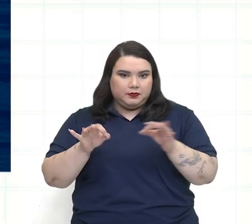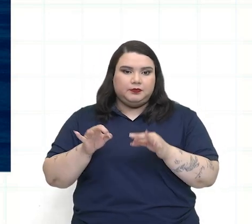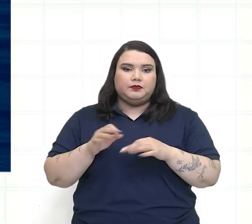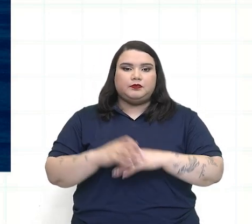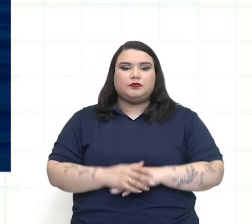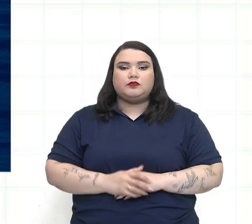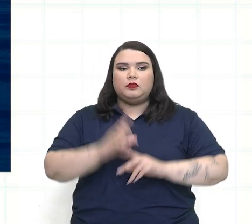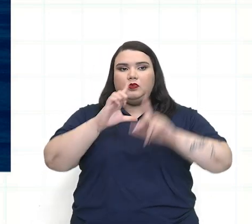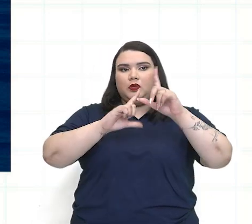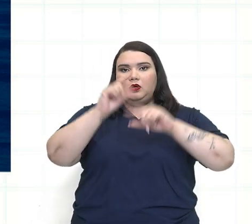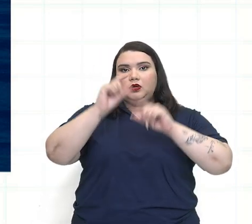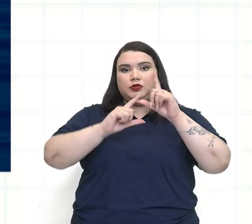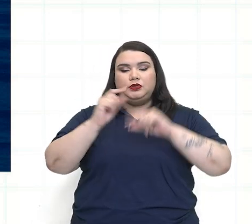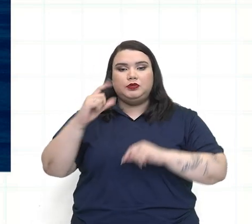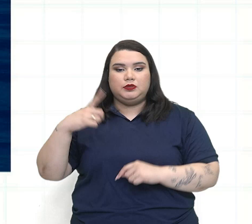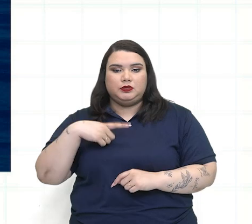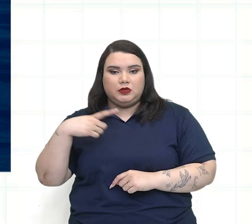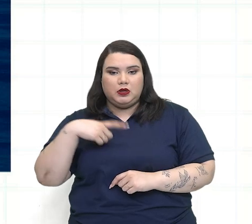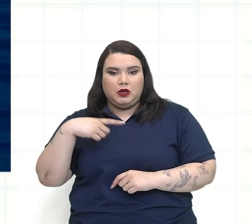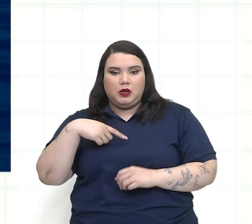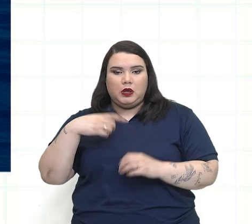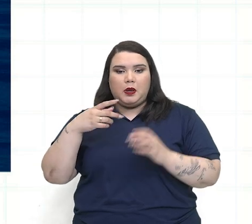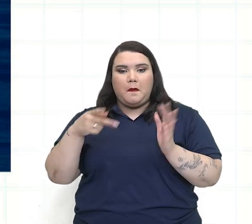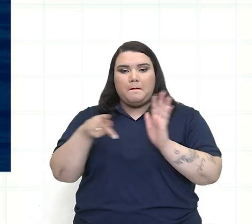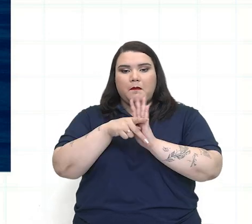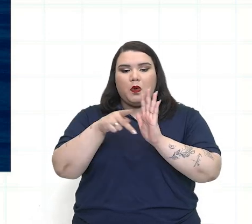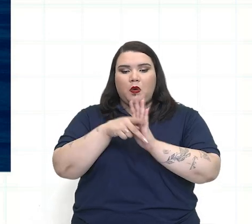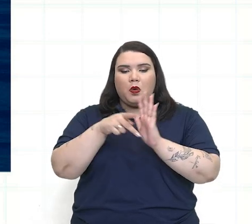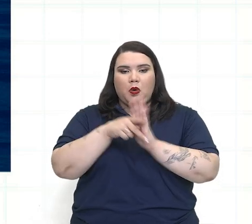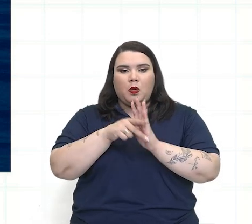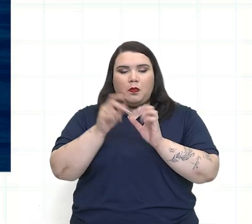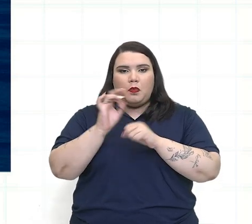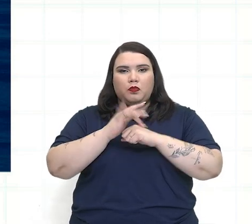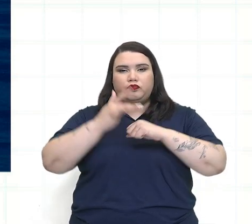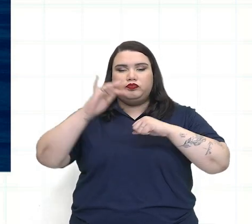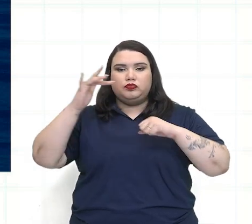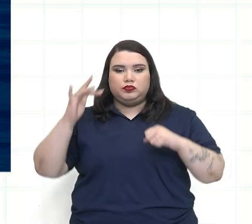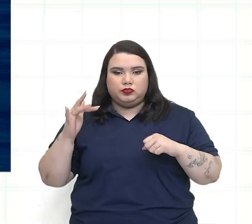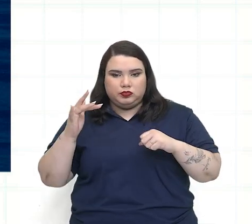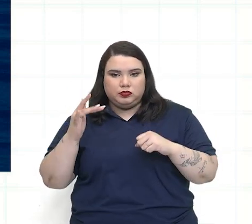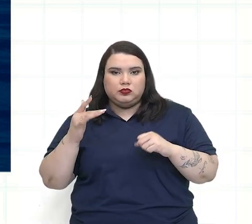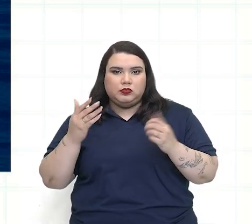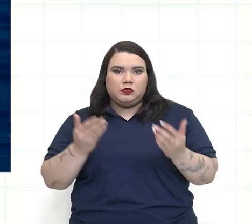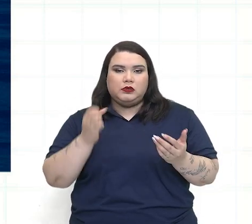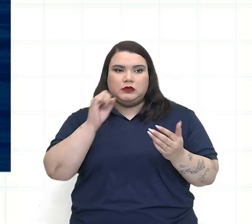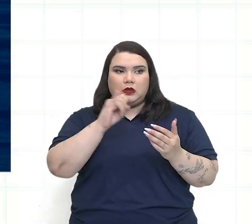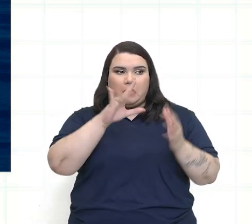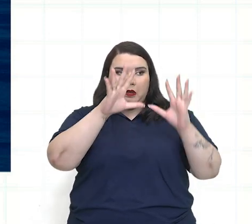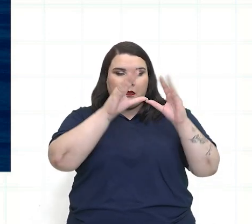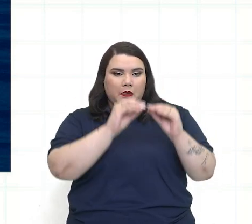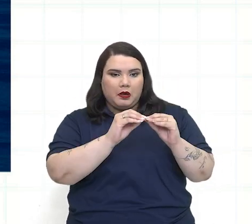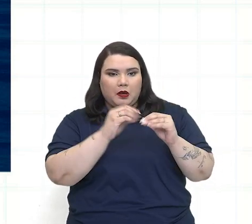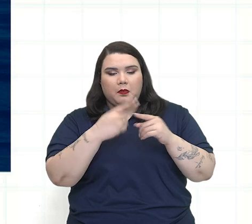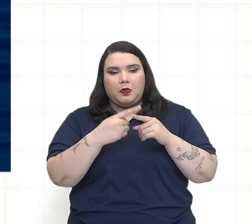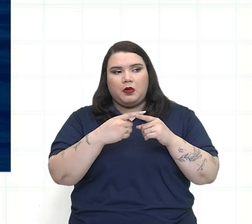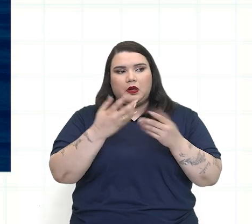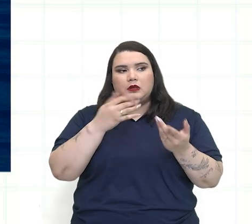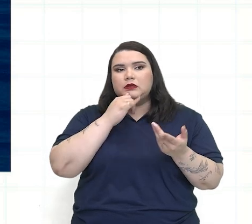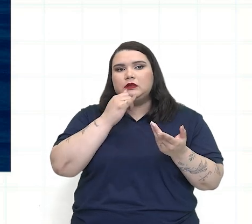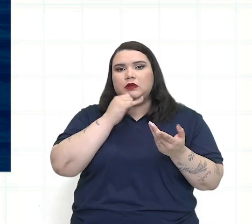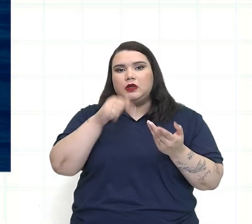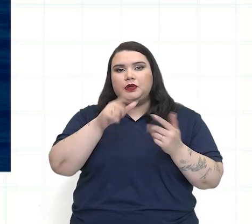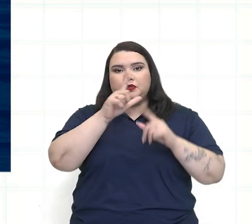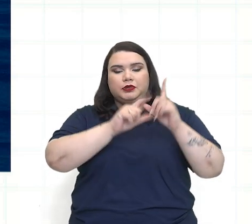as estrelas, elas têm luz própria, né? Quando ele diz, quando apagam, ninguém vai dizer nada. Porque as estrelas também,